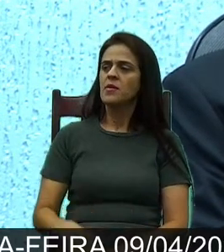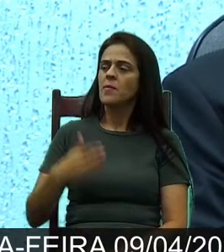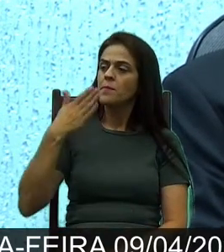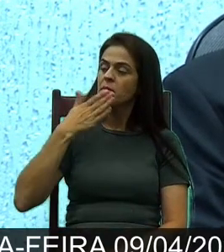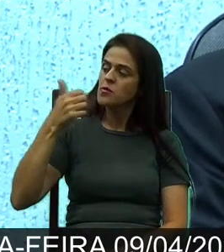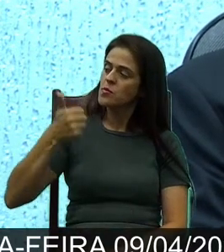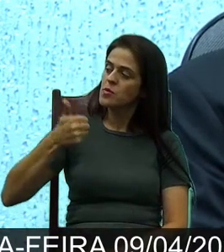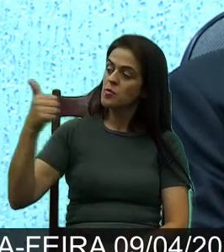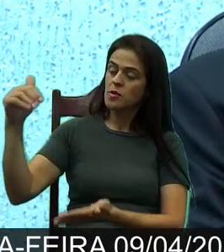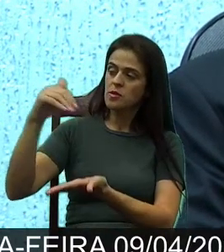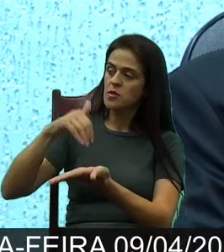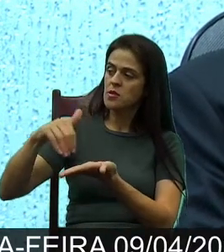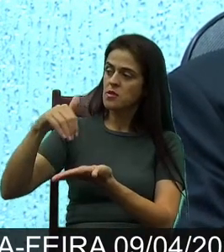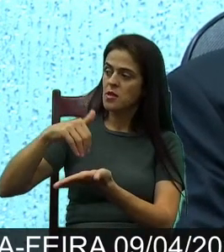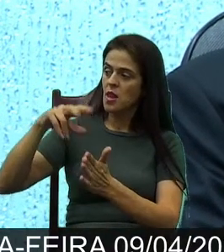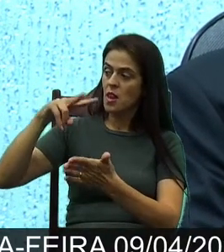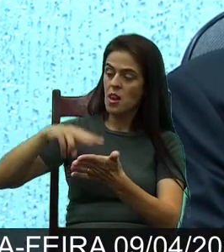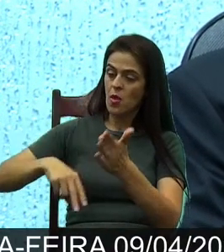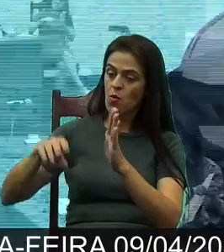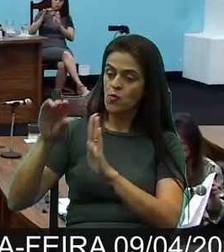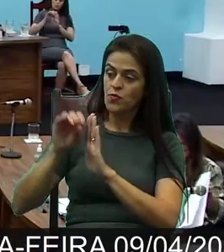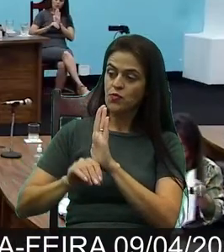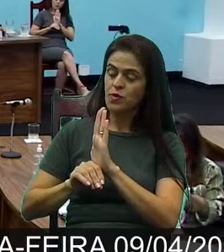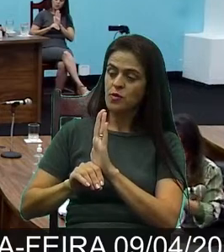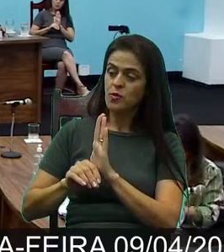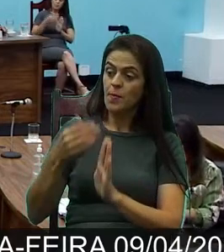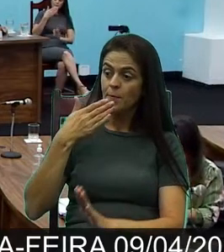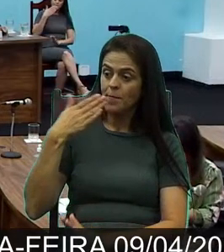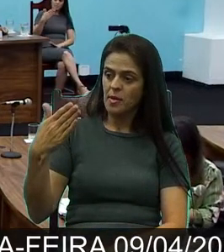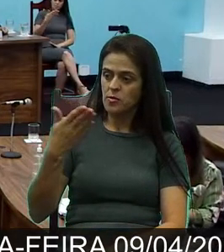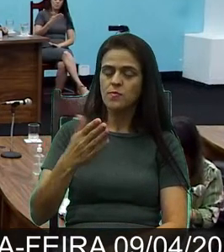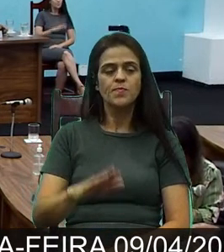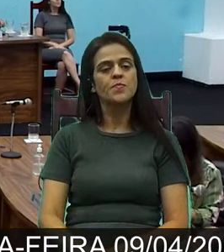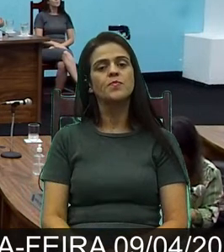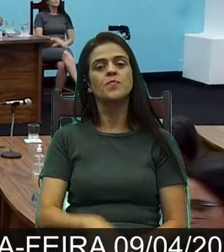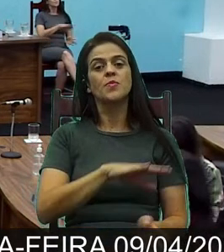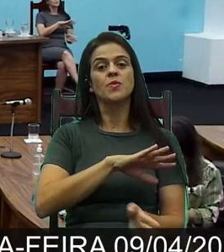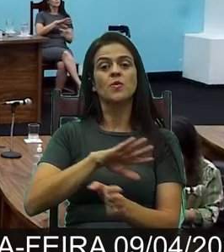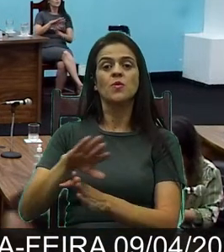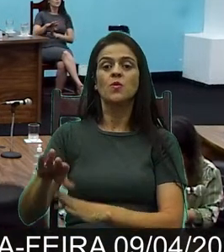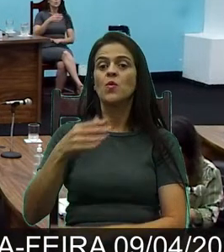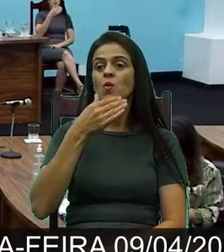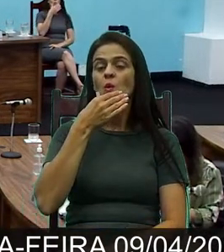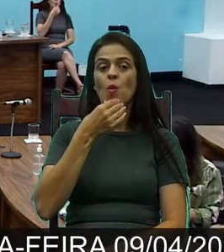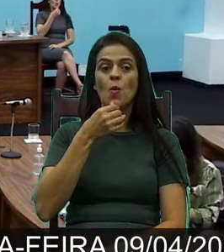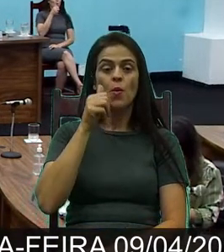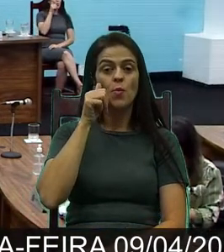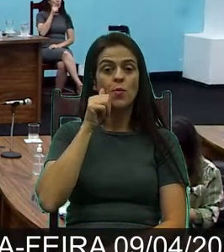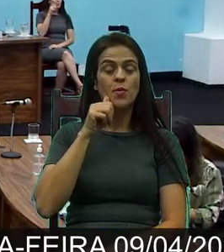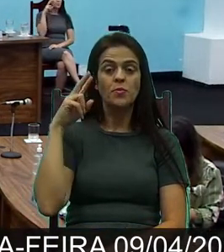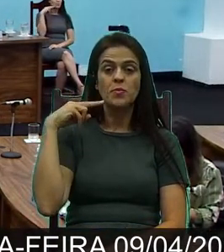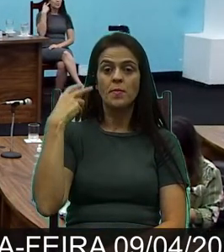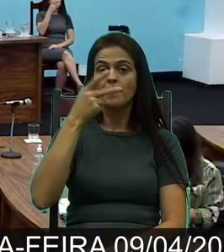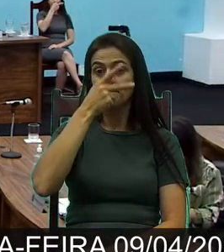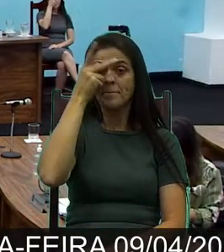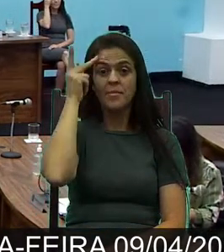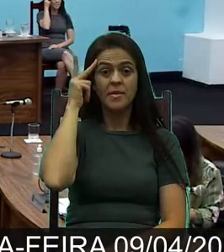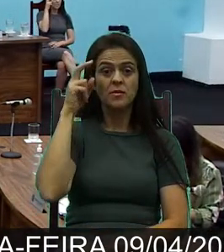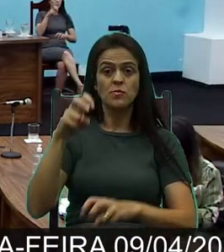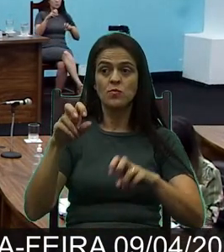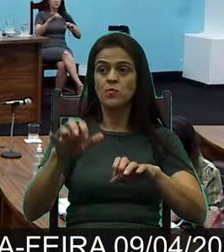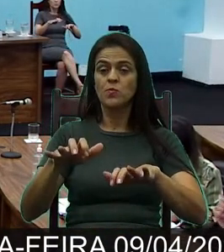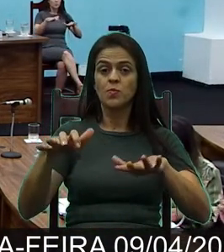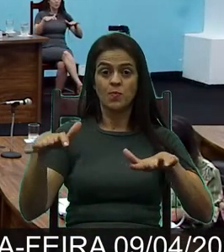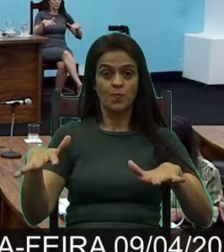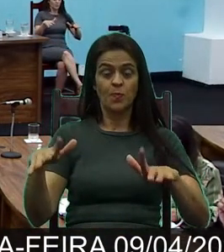vereador professor Vanderval, que faça a leitura dos ofícios recebidos. Senhor presidente, senhores vereadores, senhora vereadora, público aqui presente e todos